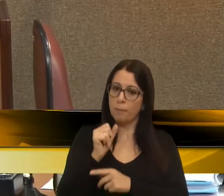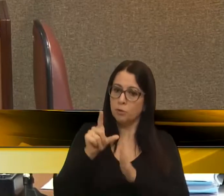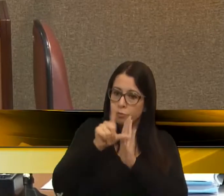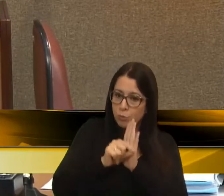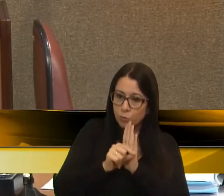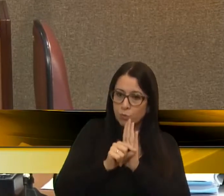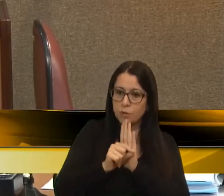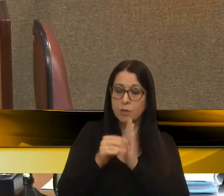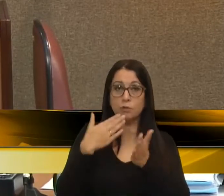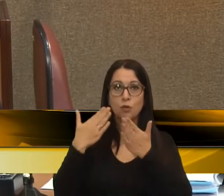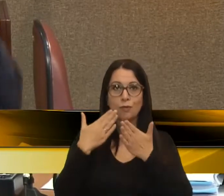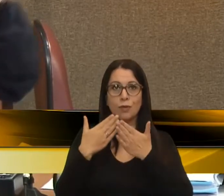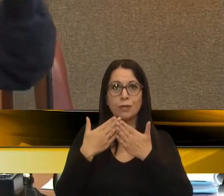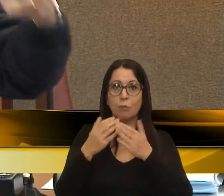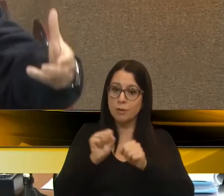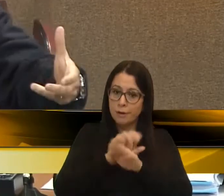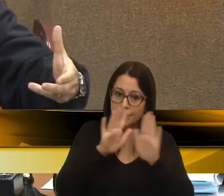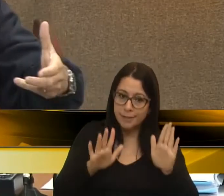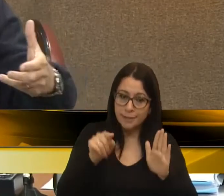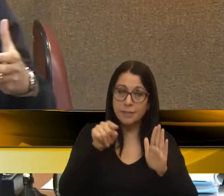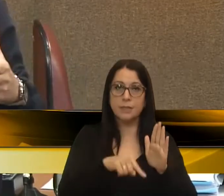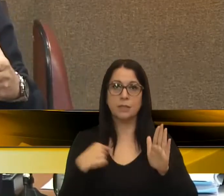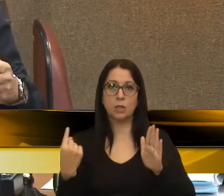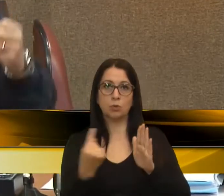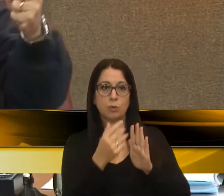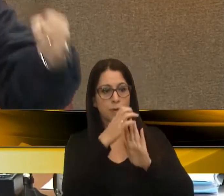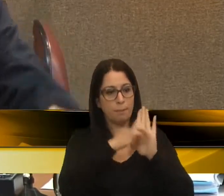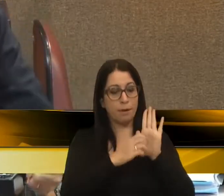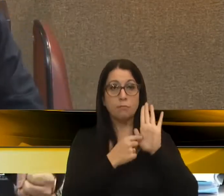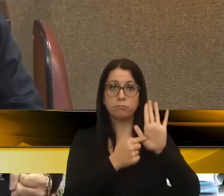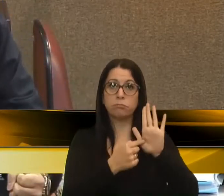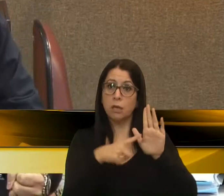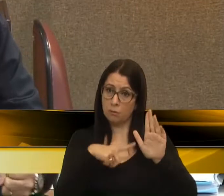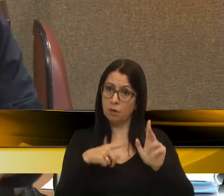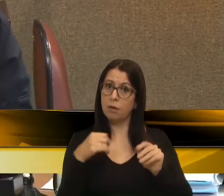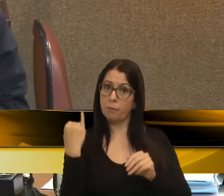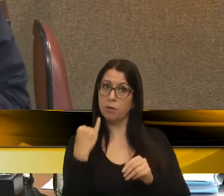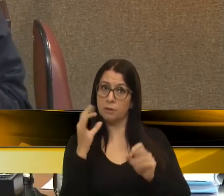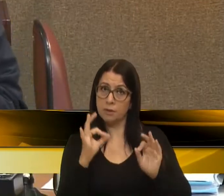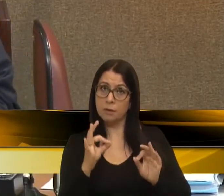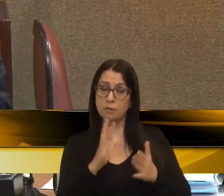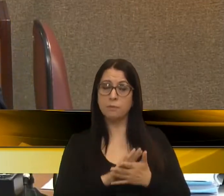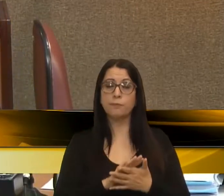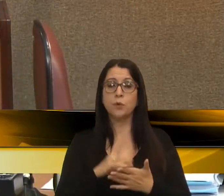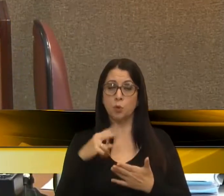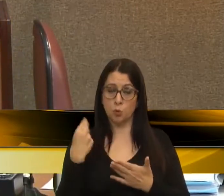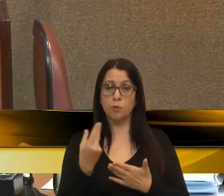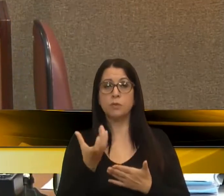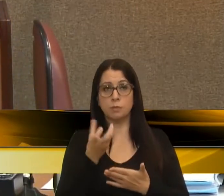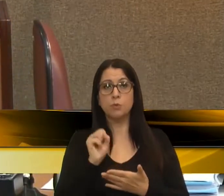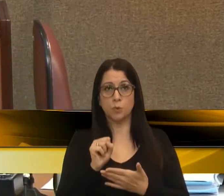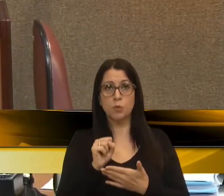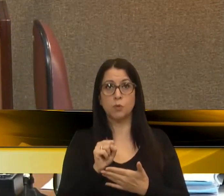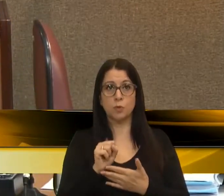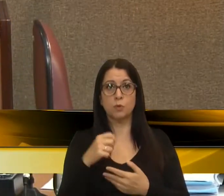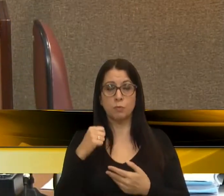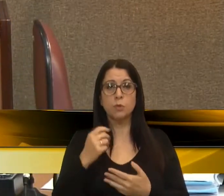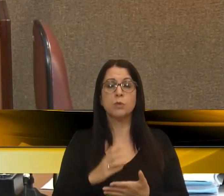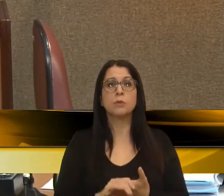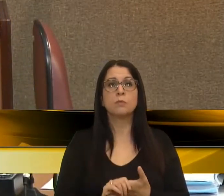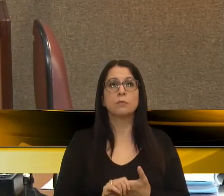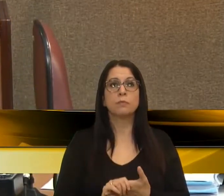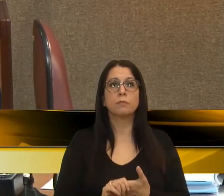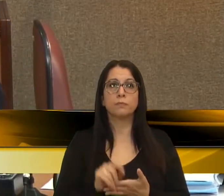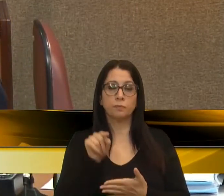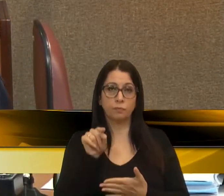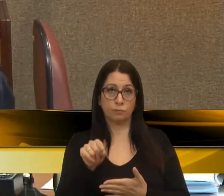inclusive, esclarecer se as sugestões e emendas apresentadas têm pertinência. Então nós queremos sim, precisamos, né,